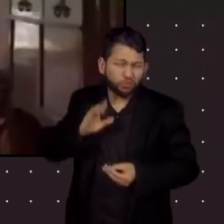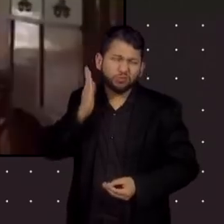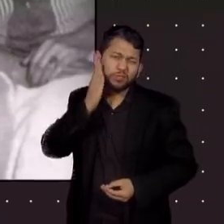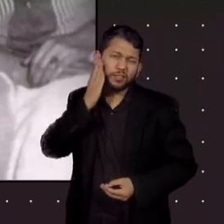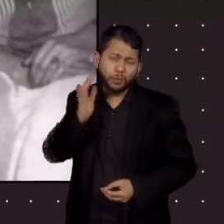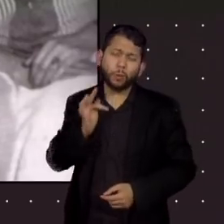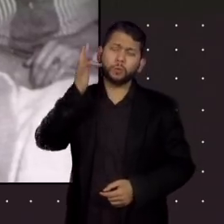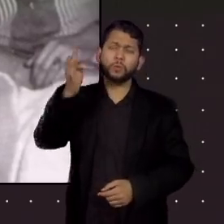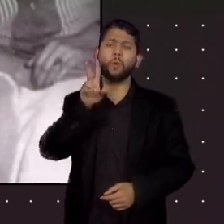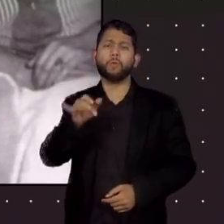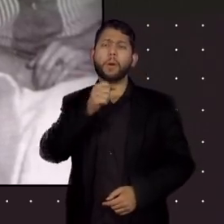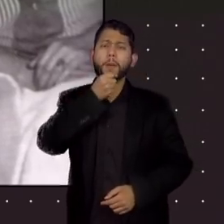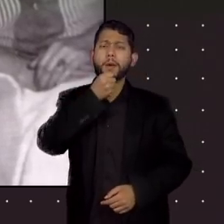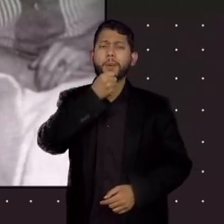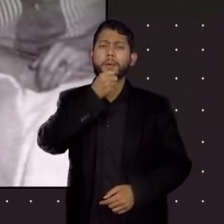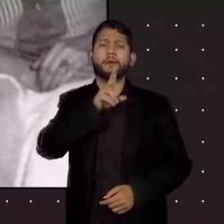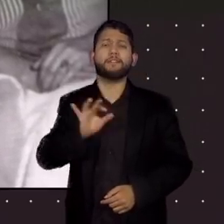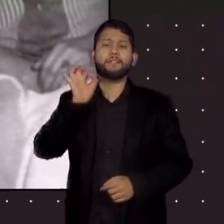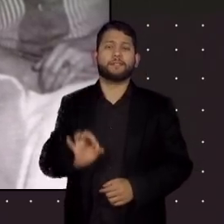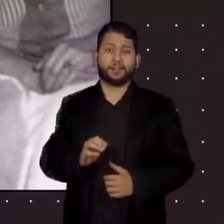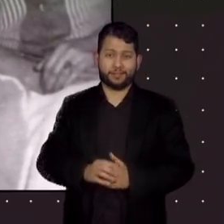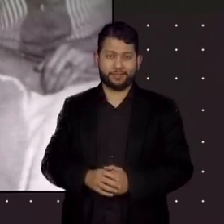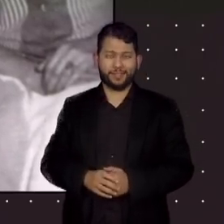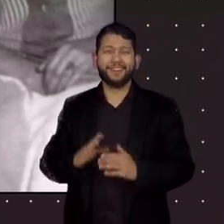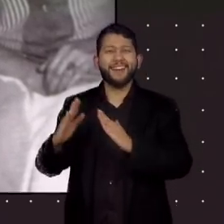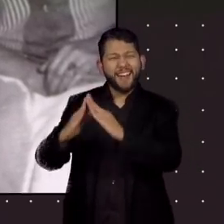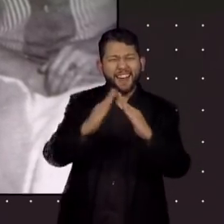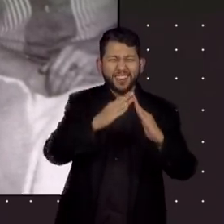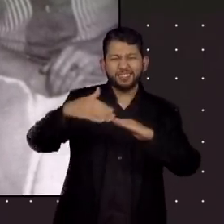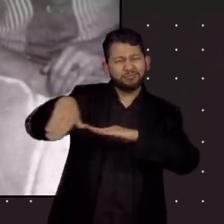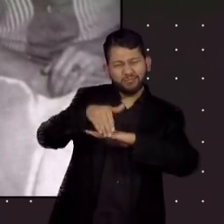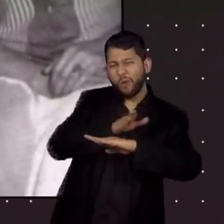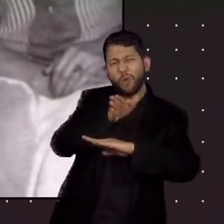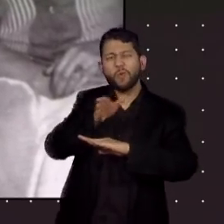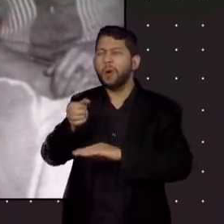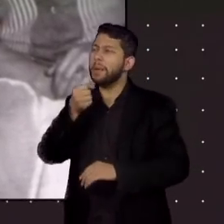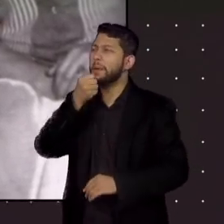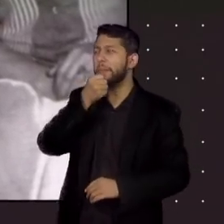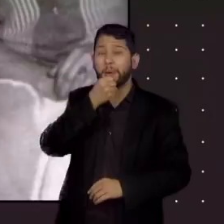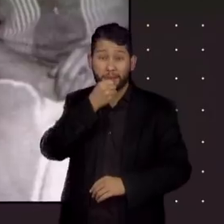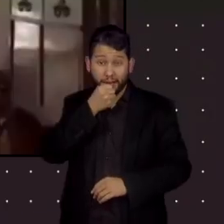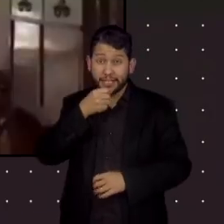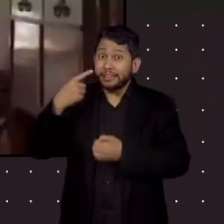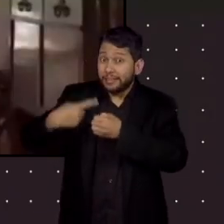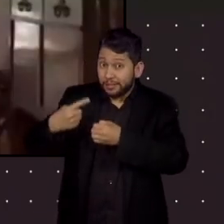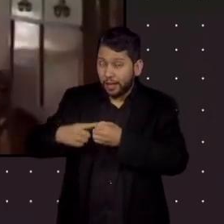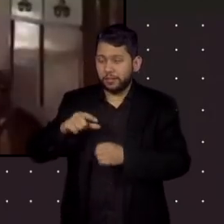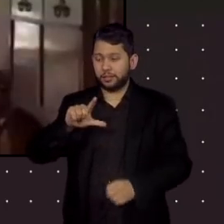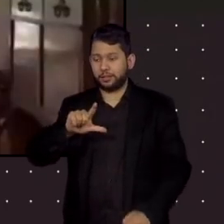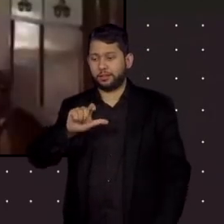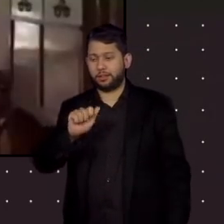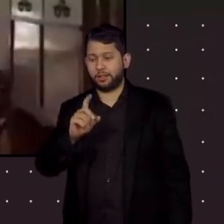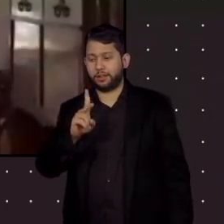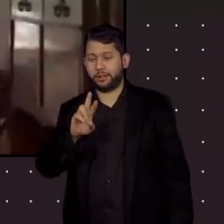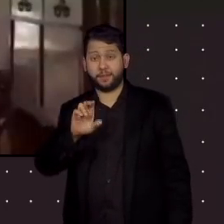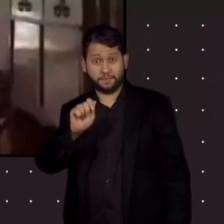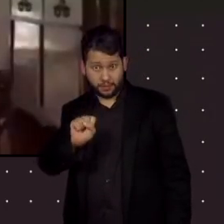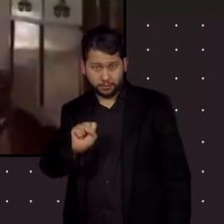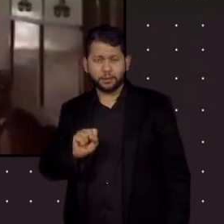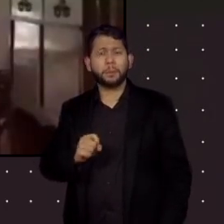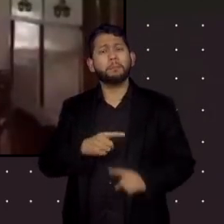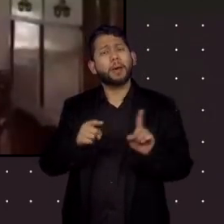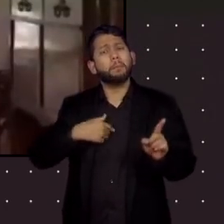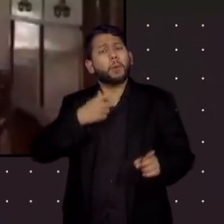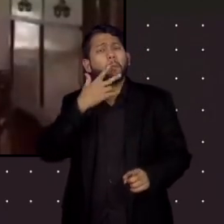cantar. Eu cantava na vizinhança, isso na cidade de Lavras, né? Agora, meu pai não. Meu